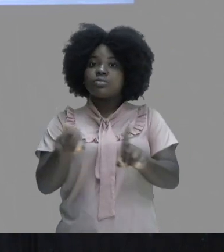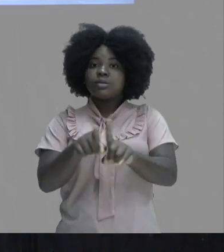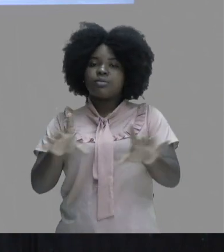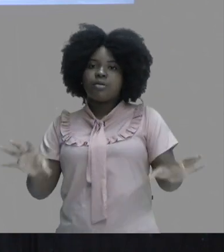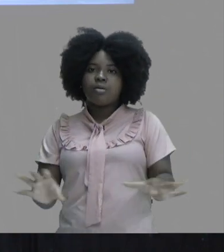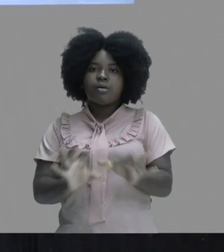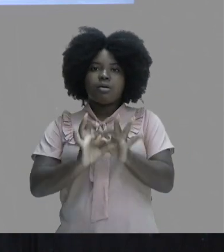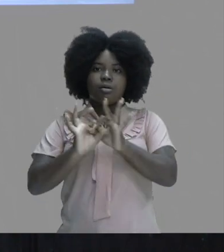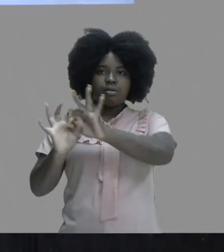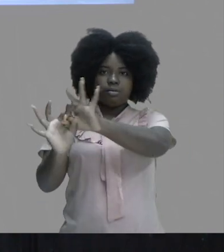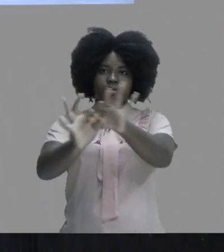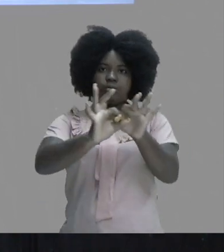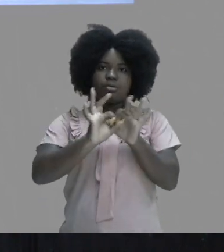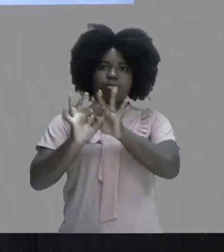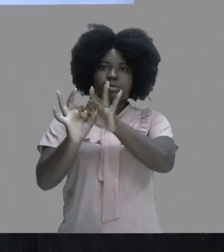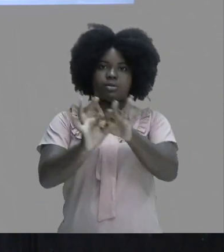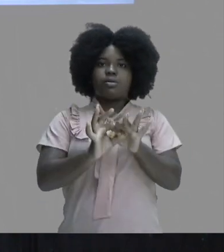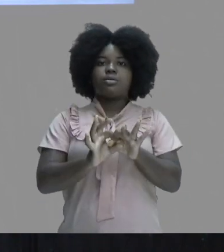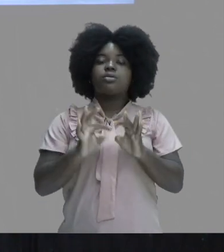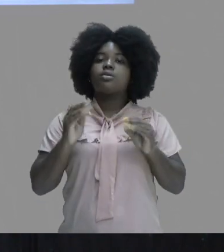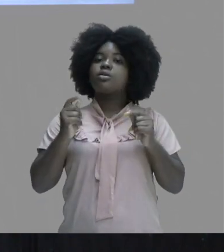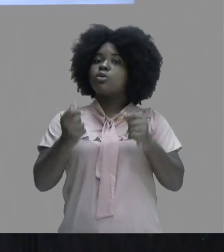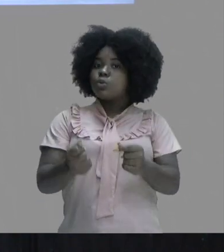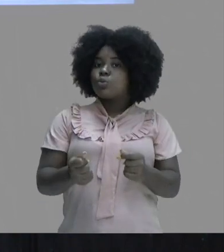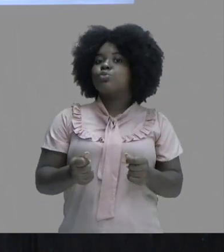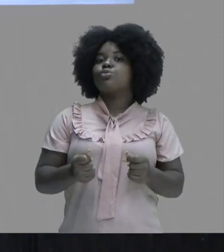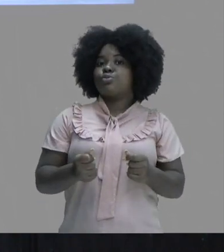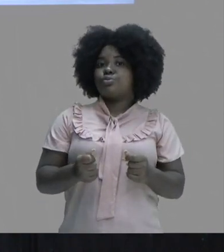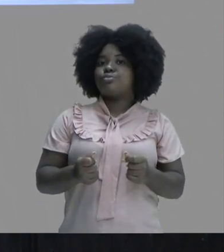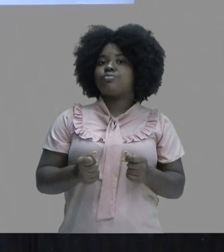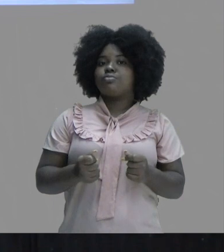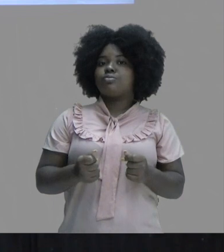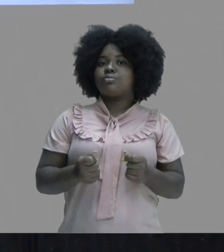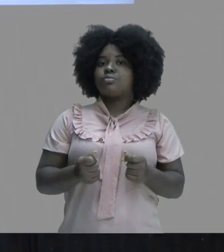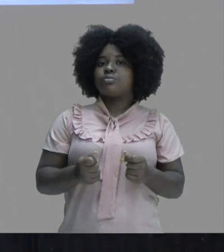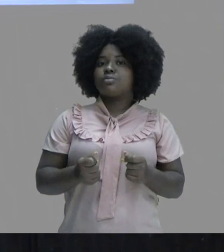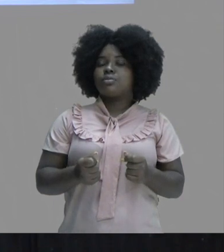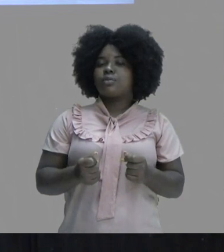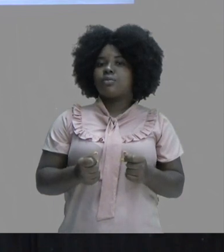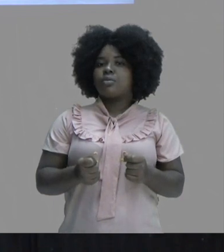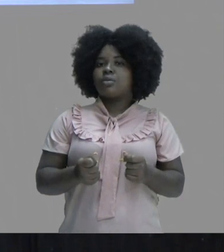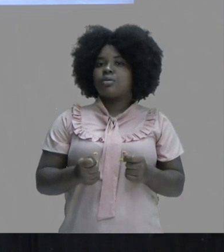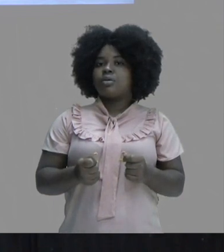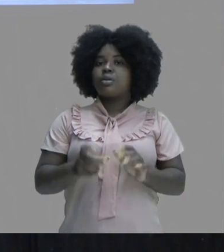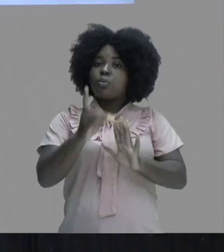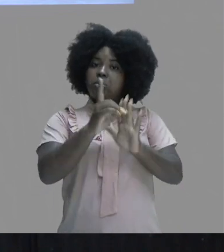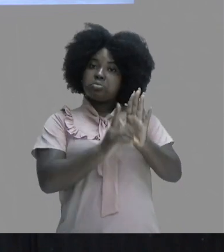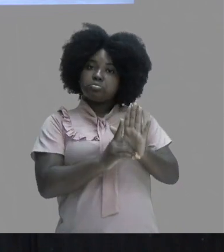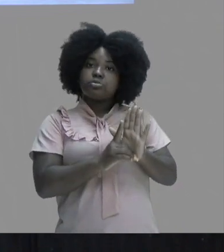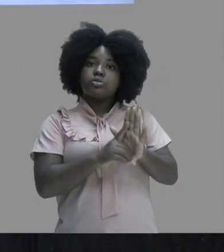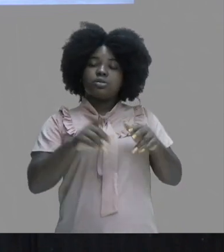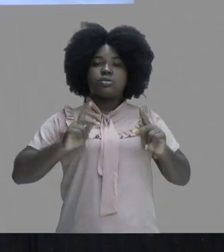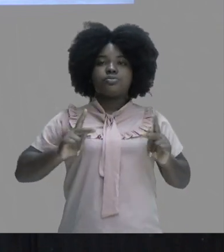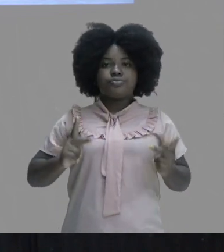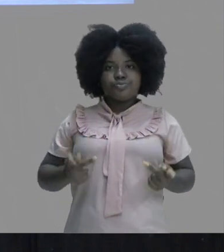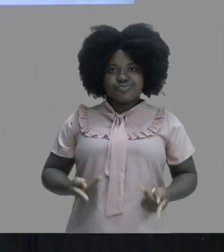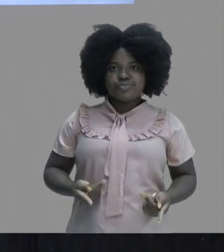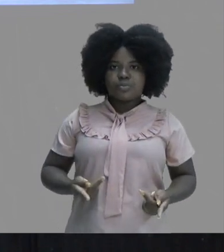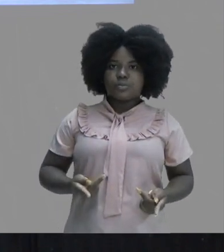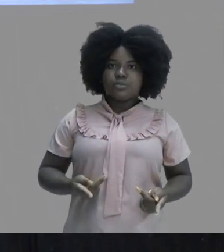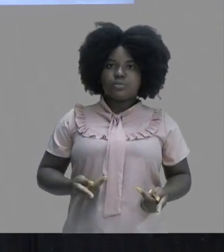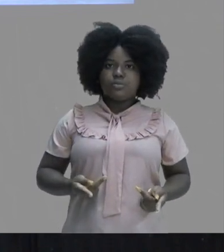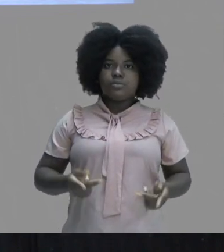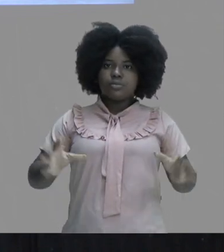indivisível, sem a exclusão de nenhum deles. Então, se fere um direito desses, se fere ao